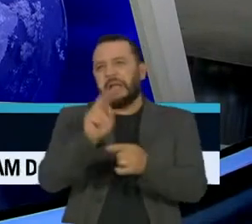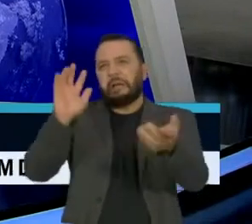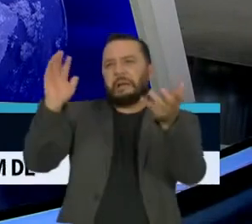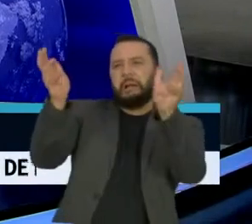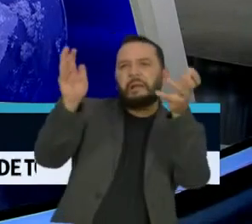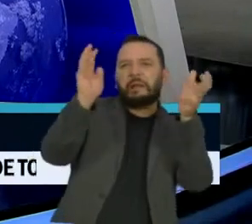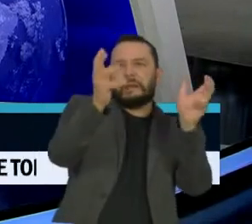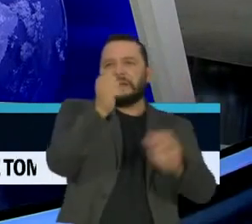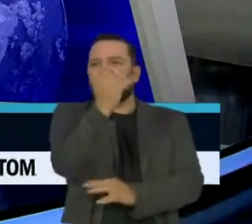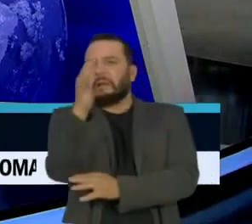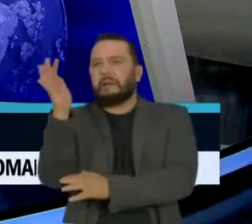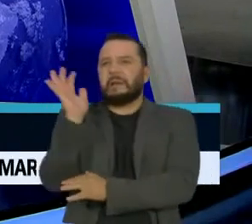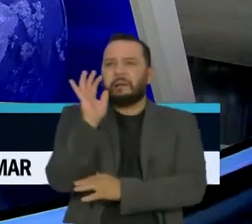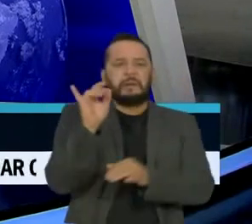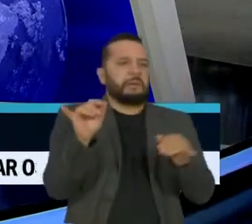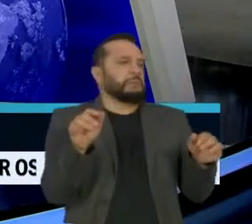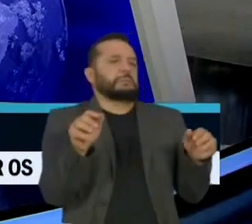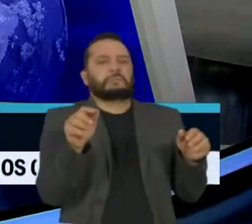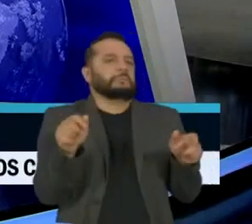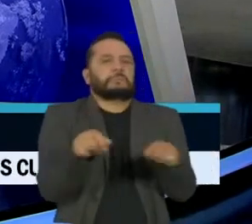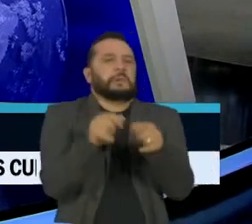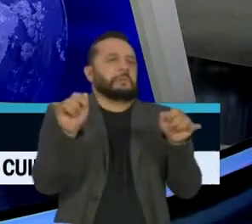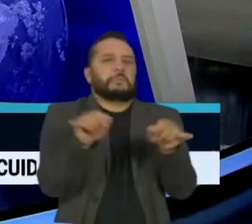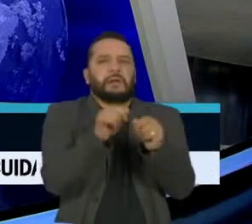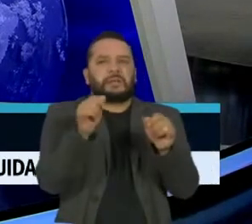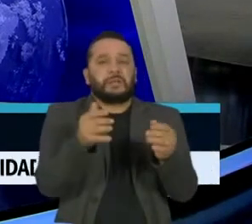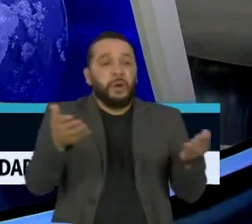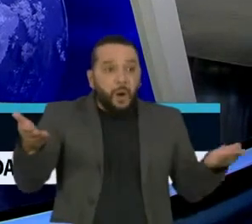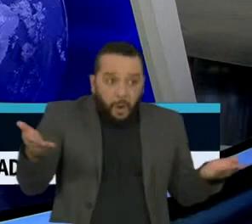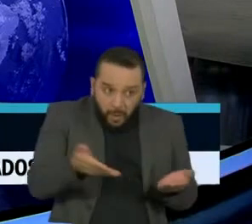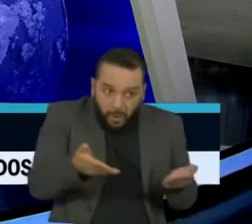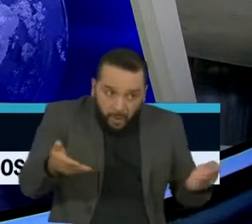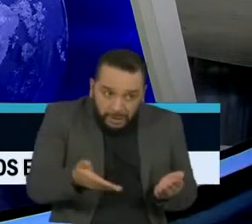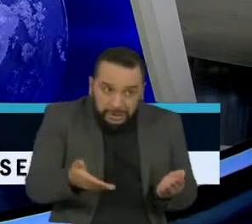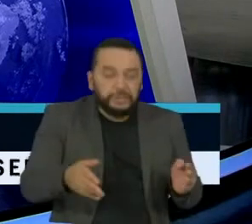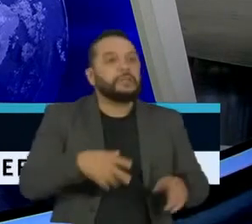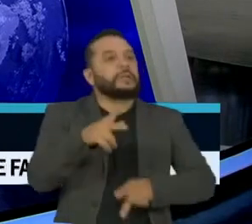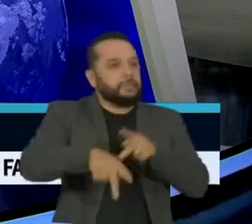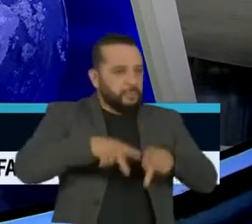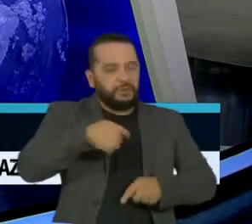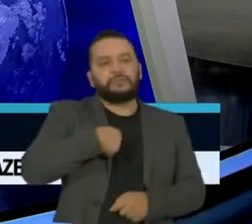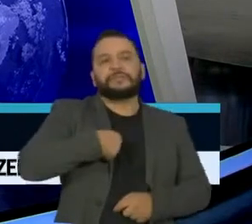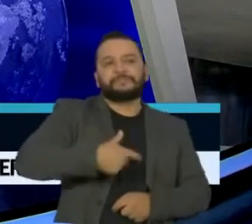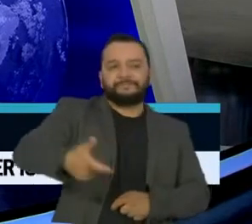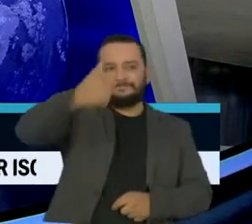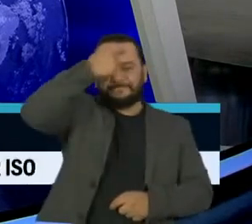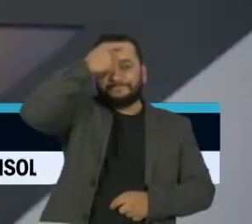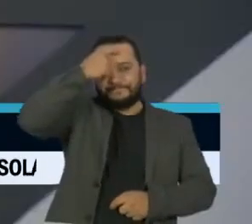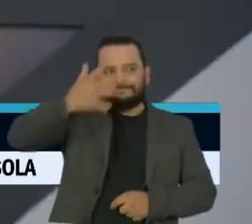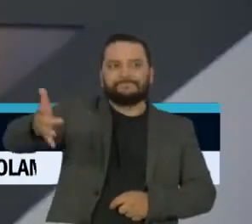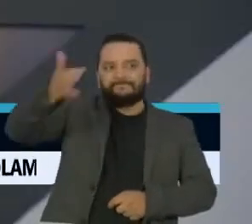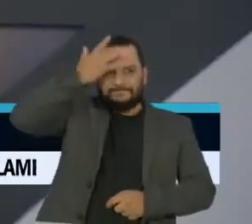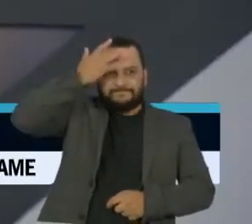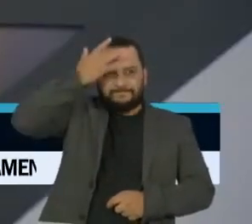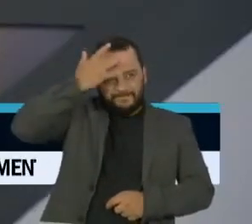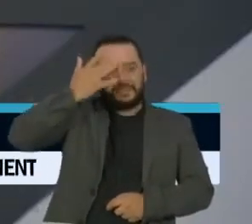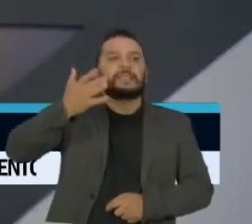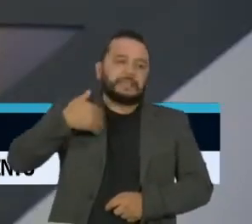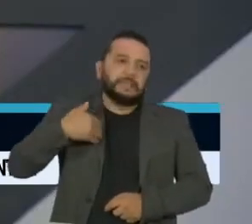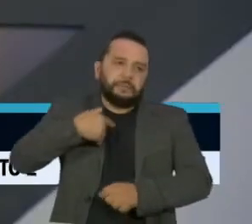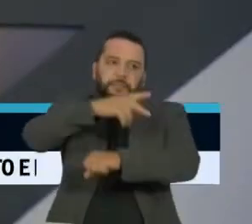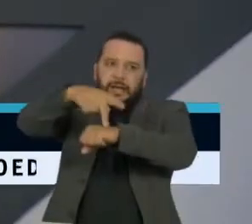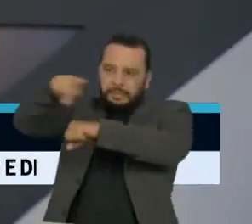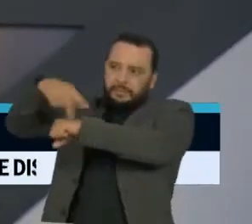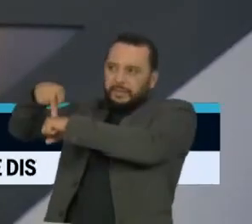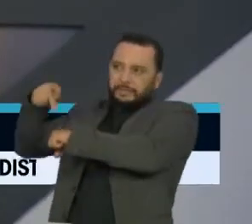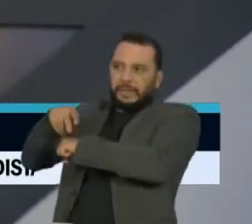questão ecológica e outras questões da sociedade, hoje elas estão entranhadas nas pessoas que comandam o mundo,